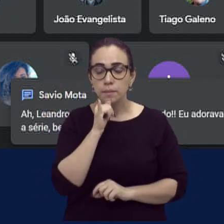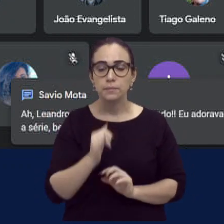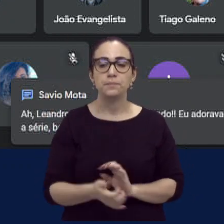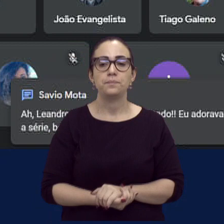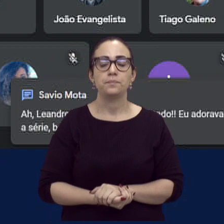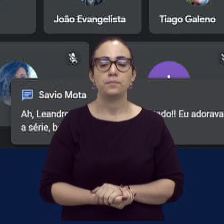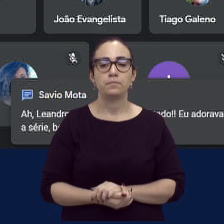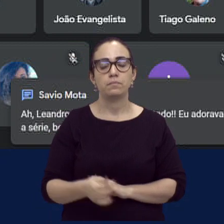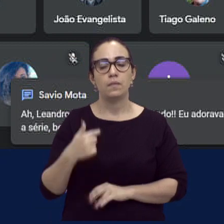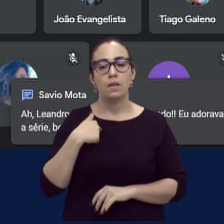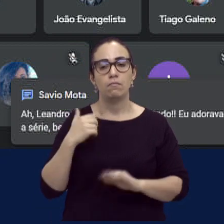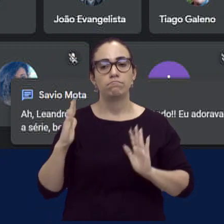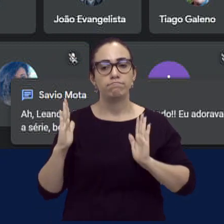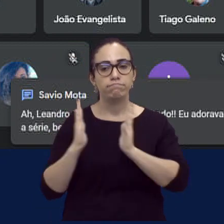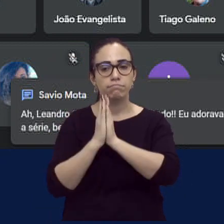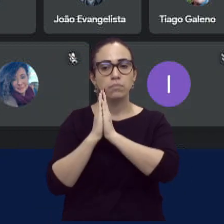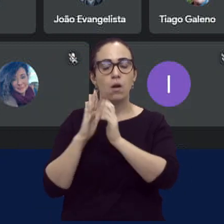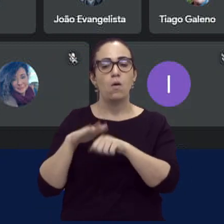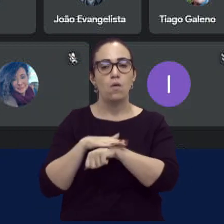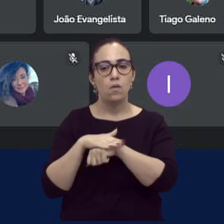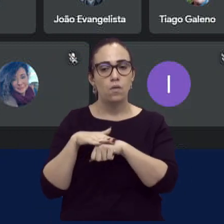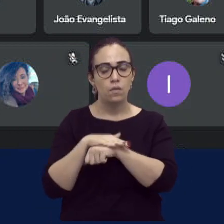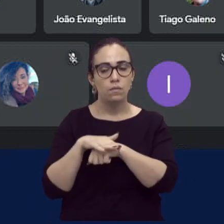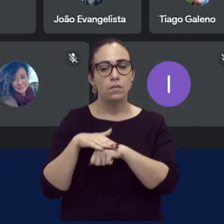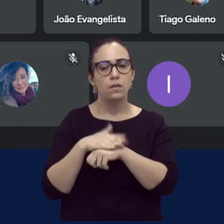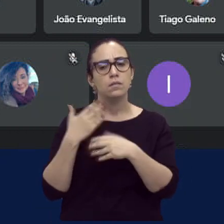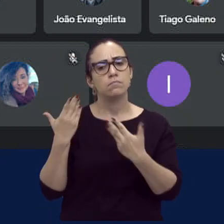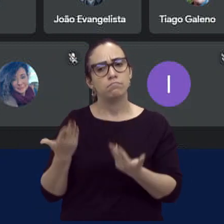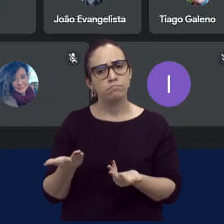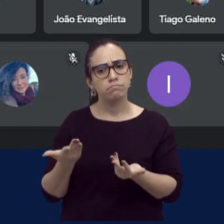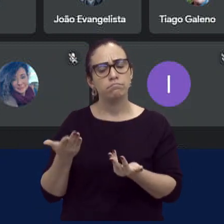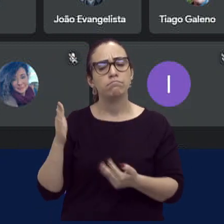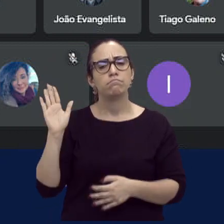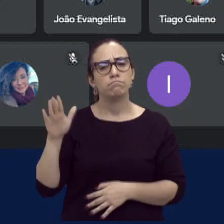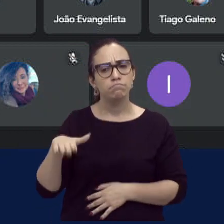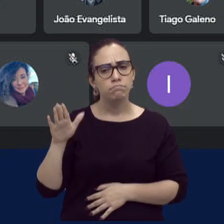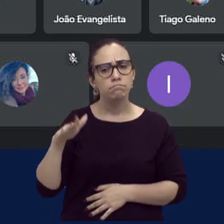pode chegar para ela e dizer assim: ô João,